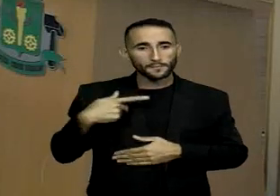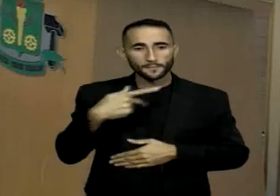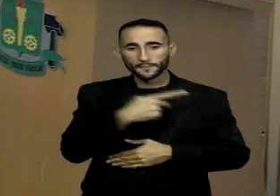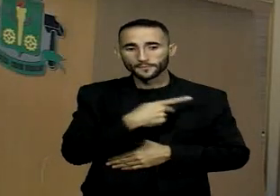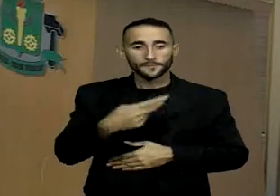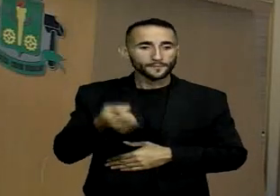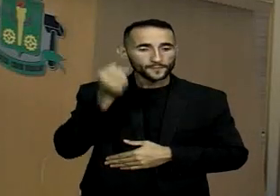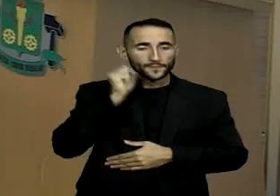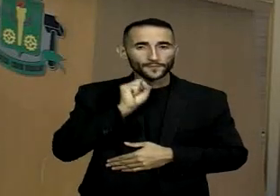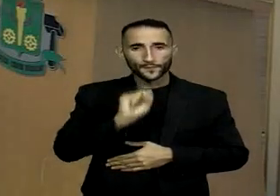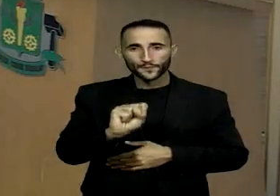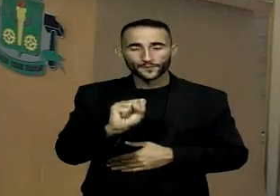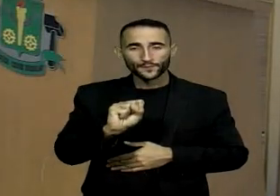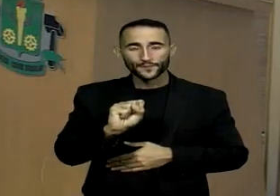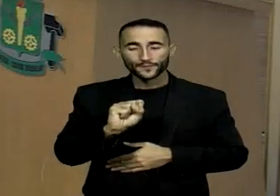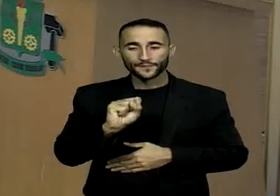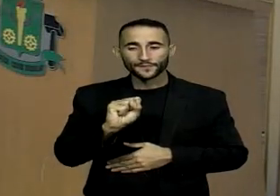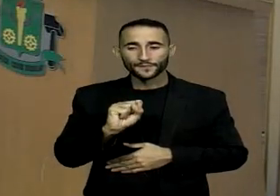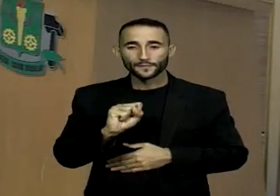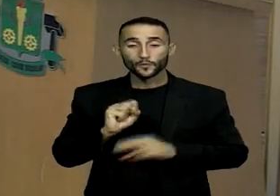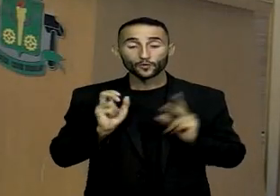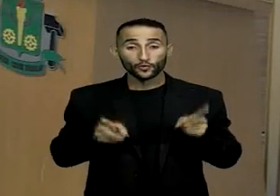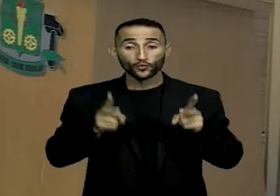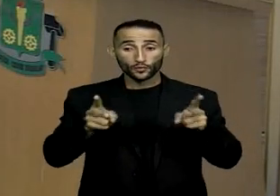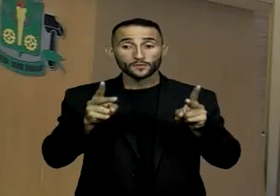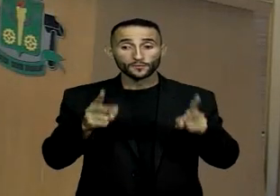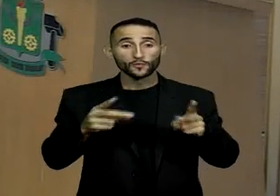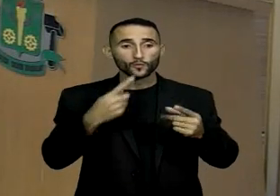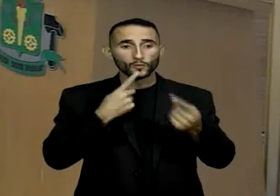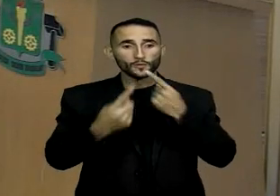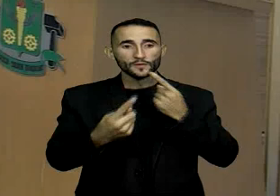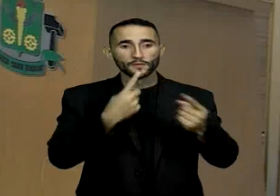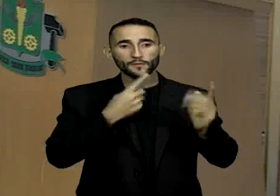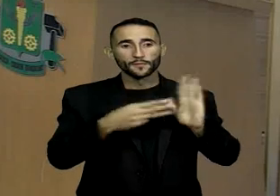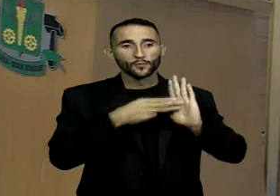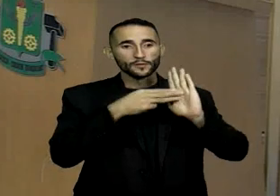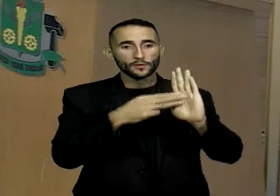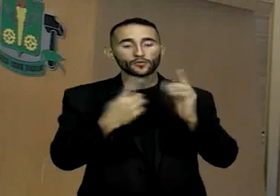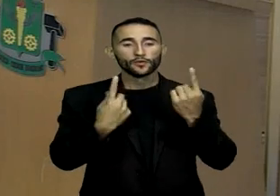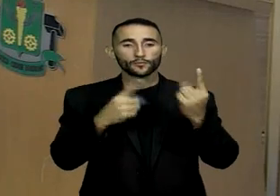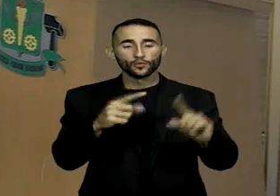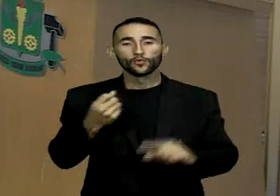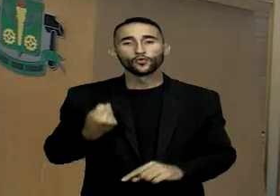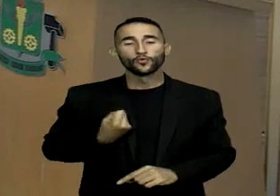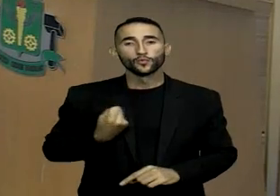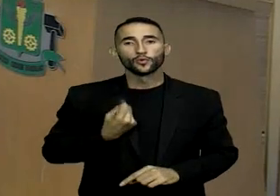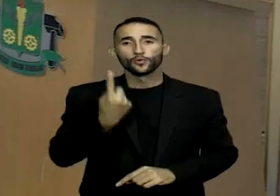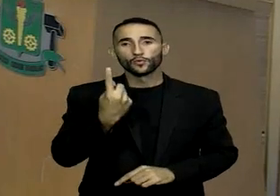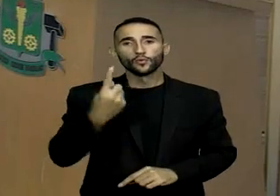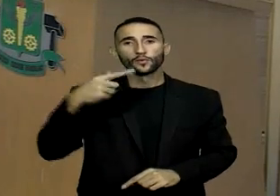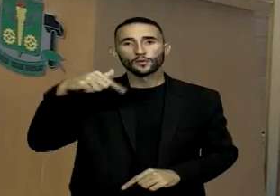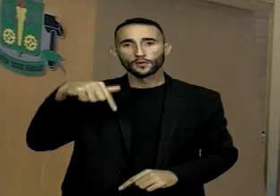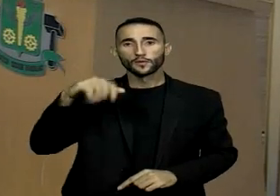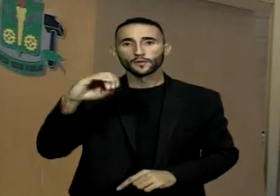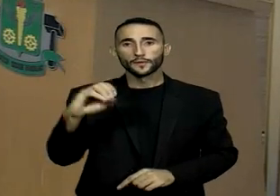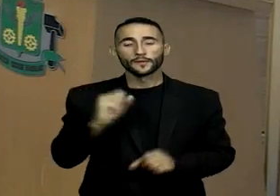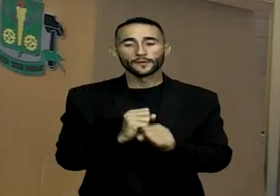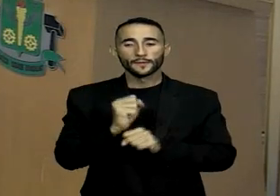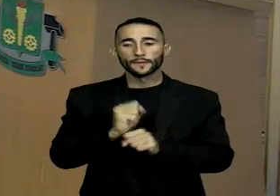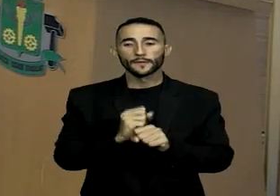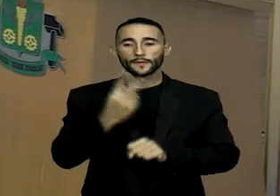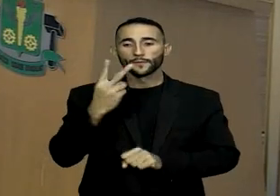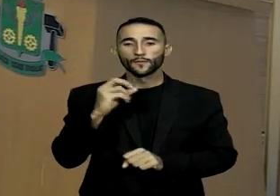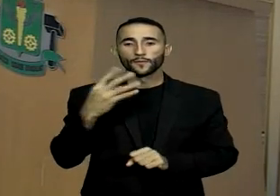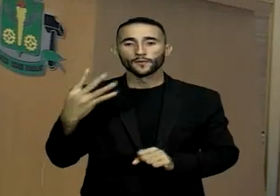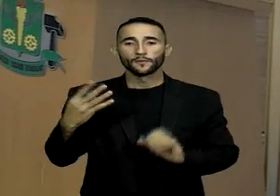pastora Cristiane Selegato. Continua em discussão a moção de repúdio 170/2024 da nobre vereadora Ana